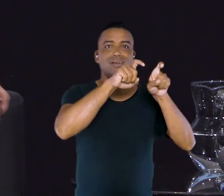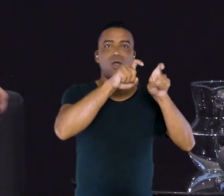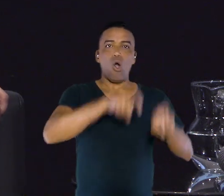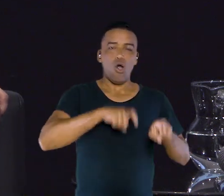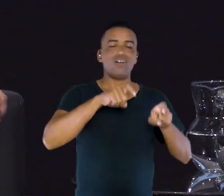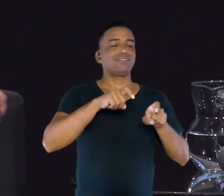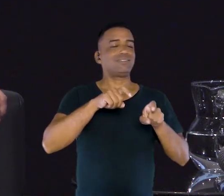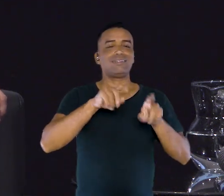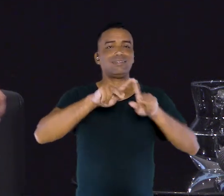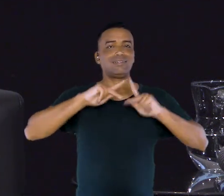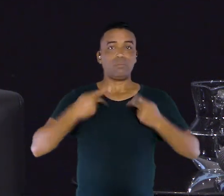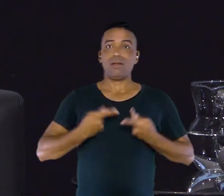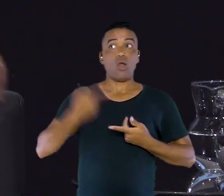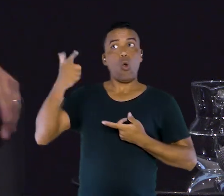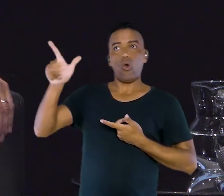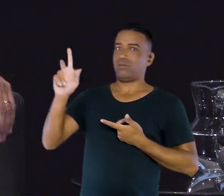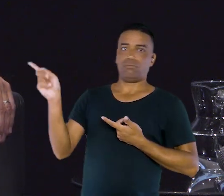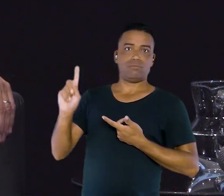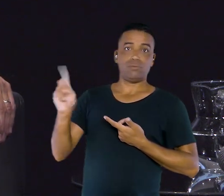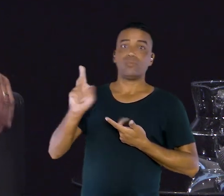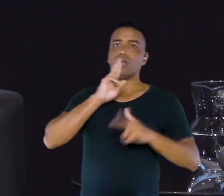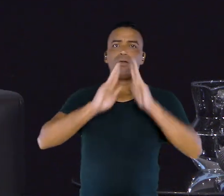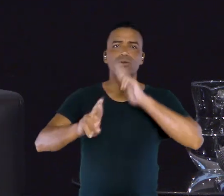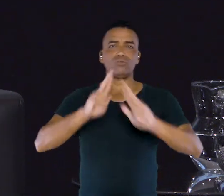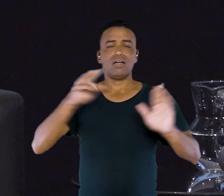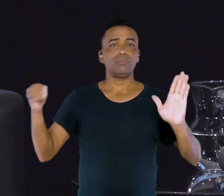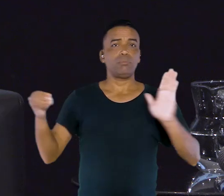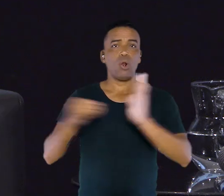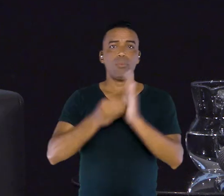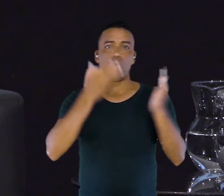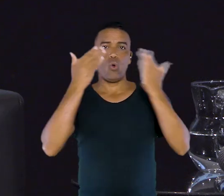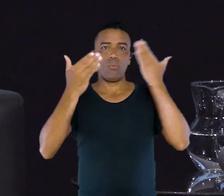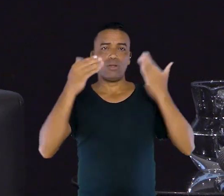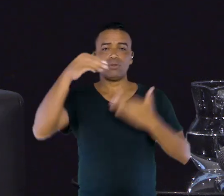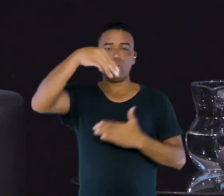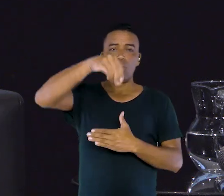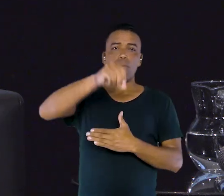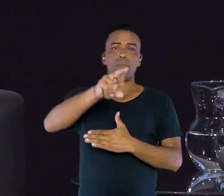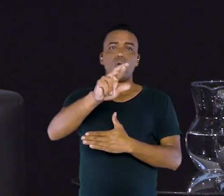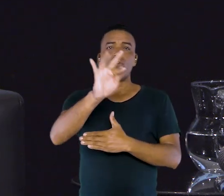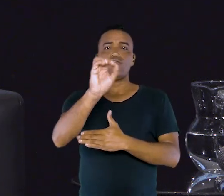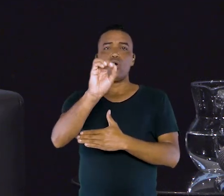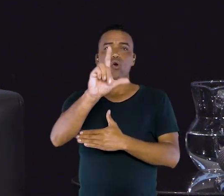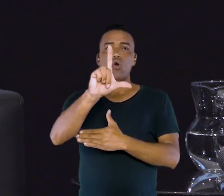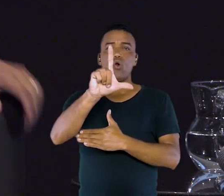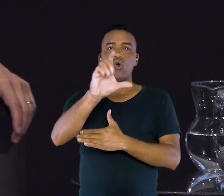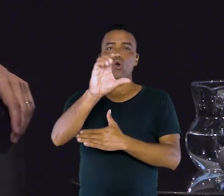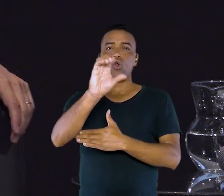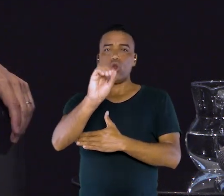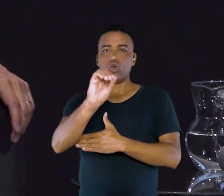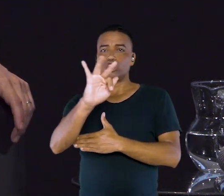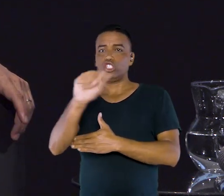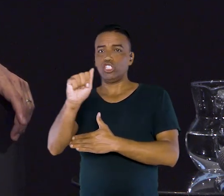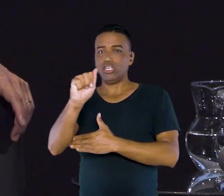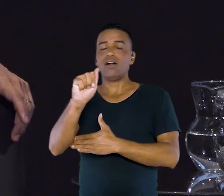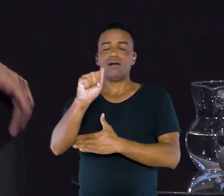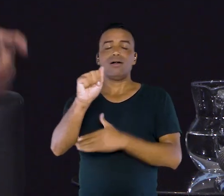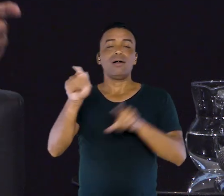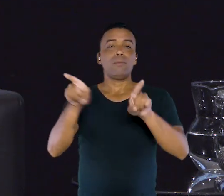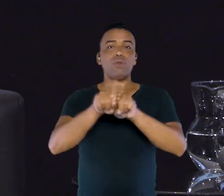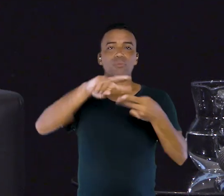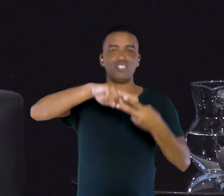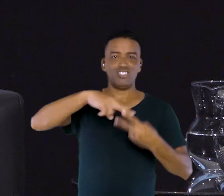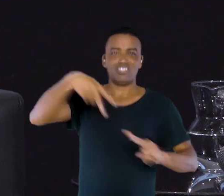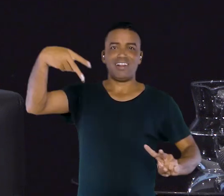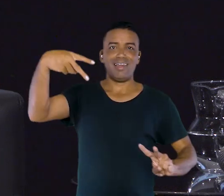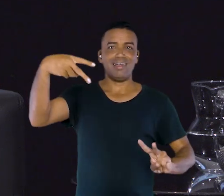nossa primeira reação, quando a gente começou a ter esses resultados, isso tem a ver com comparação de morfologia, dados genéticos, né? A primeira reação foi falar,